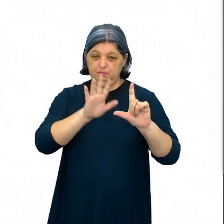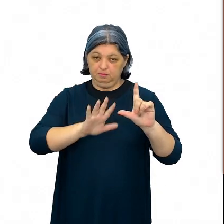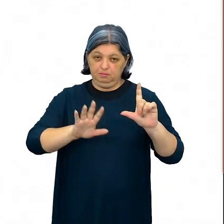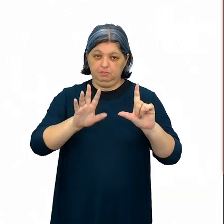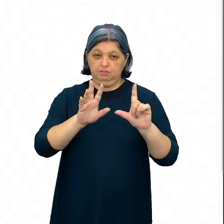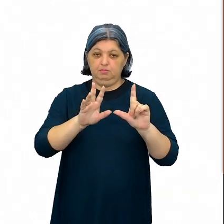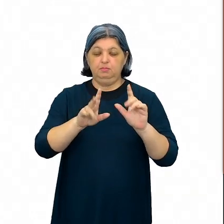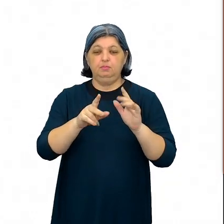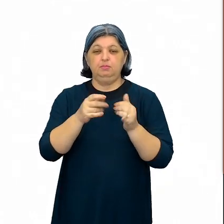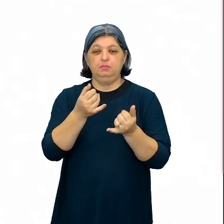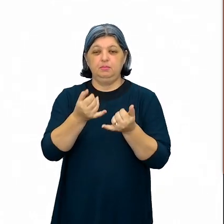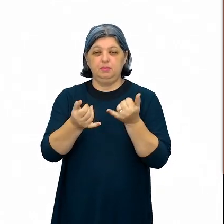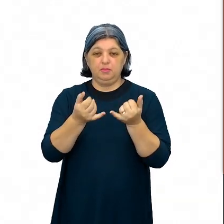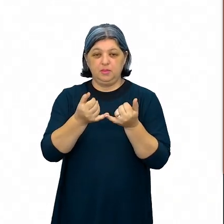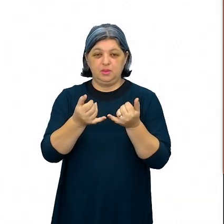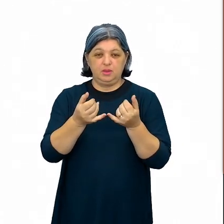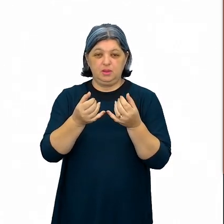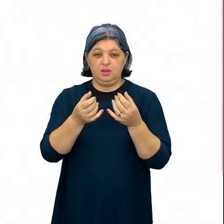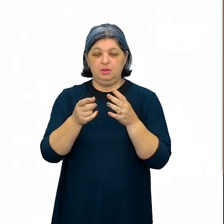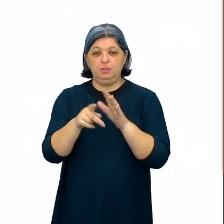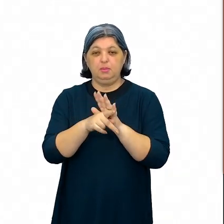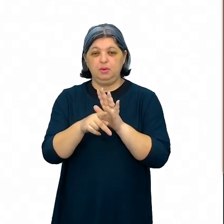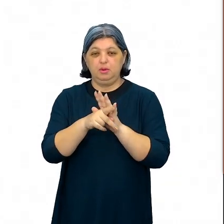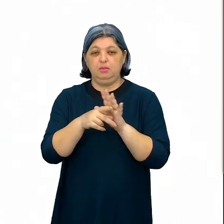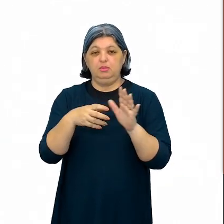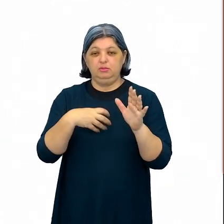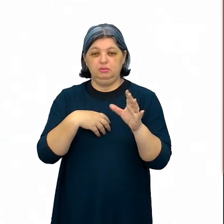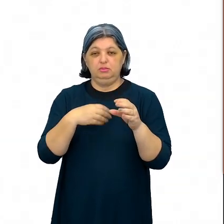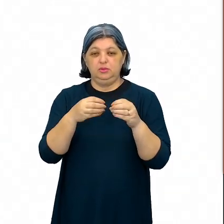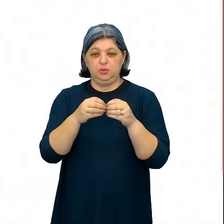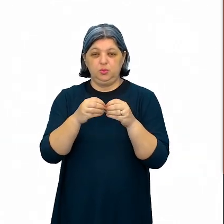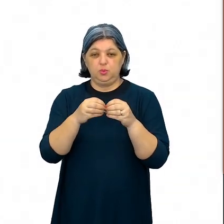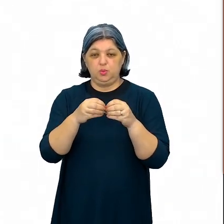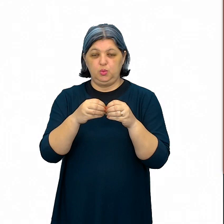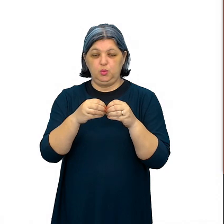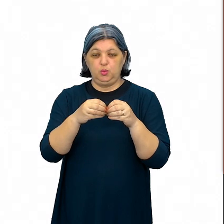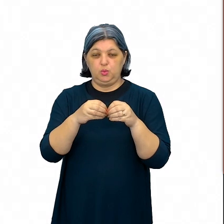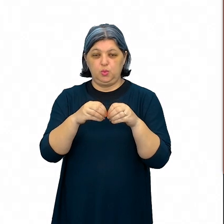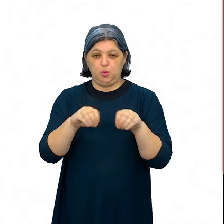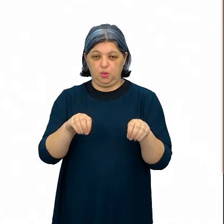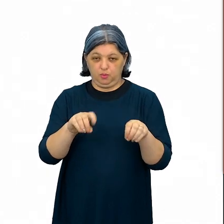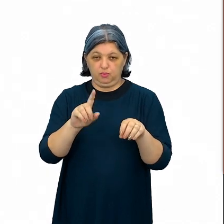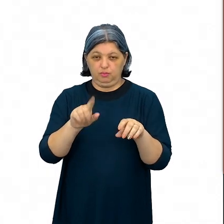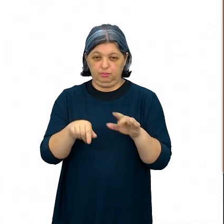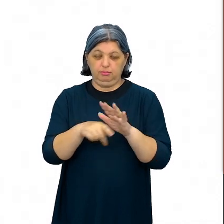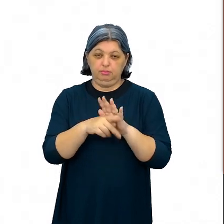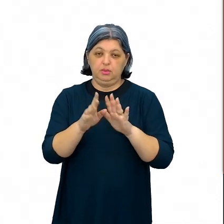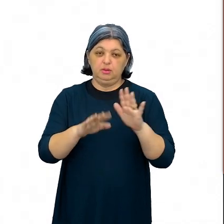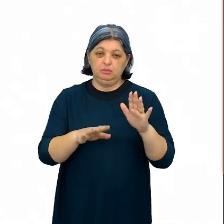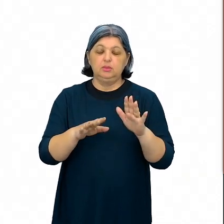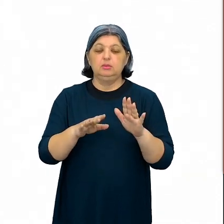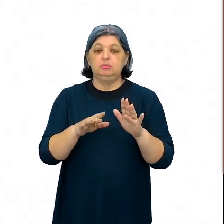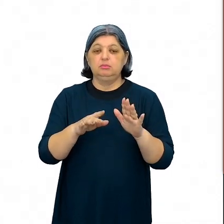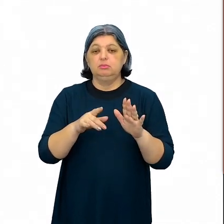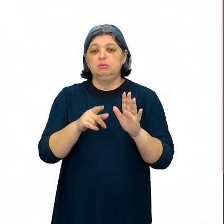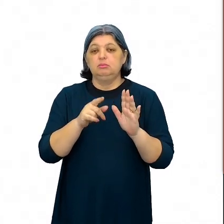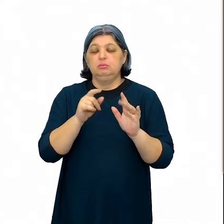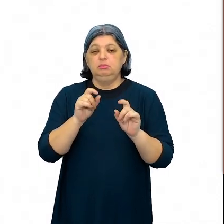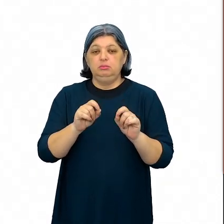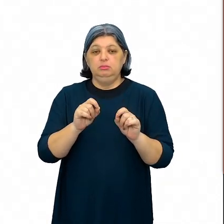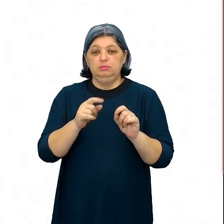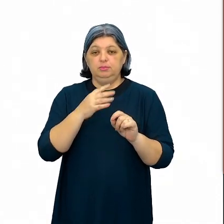coisa oval aí que tá posta aí na nossa na nossa tela metade dela trata né do conhecimento